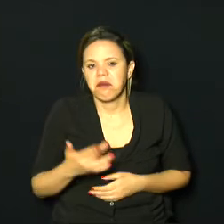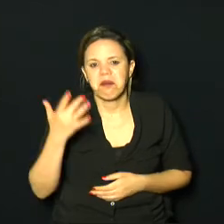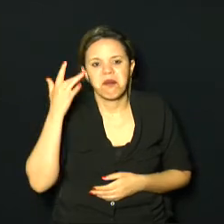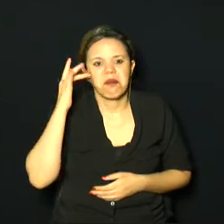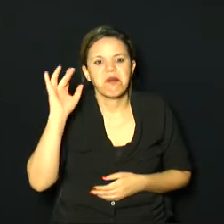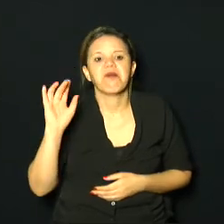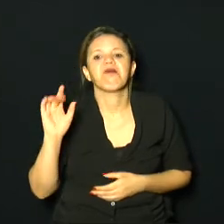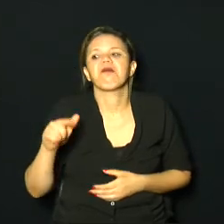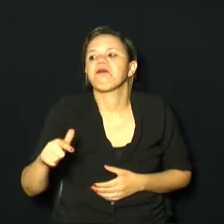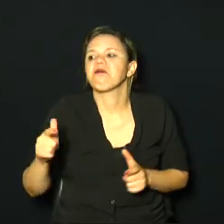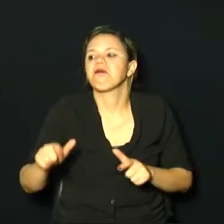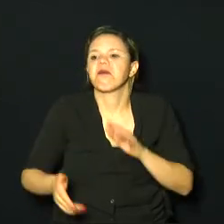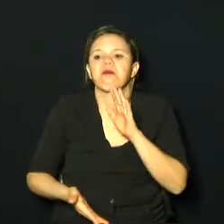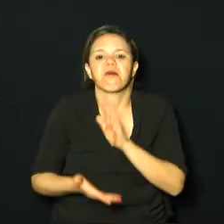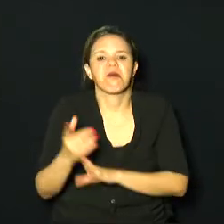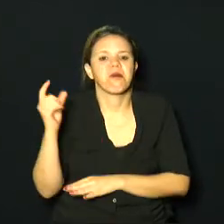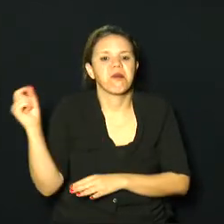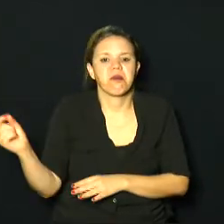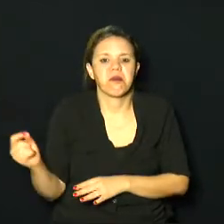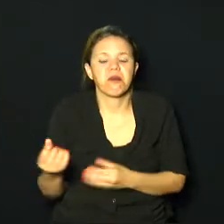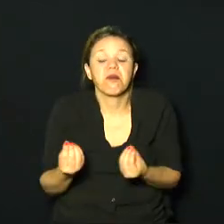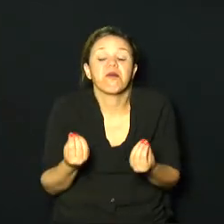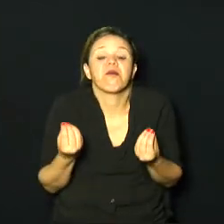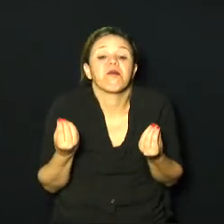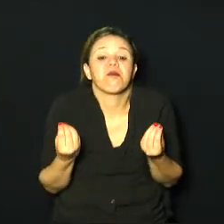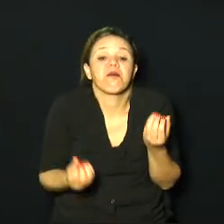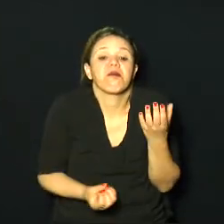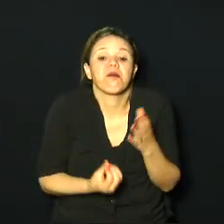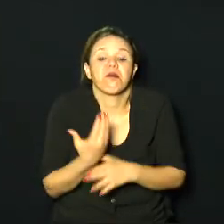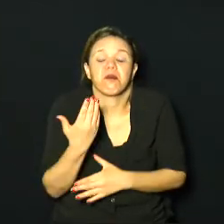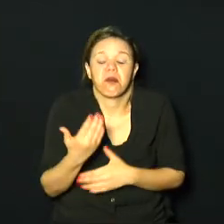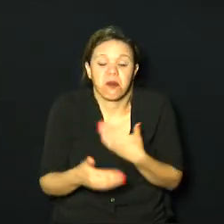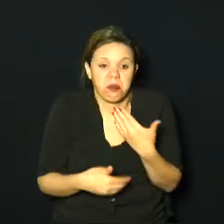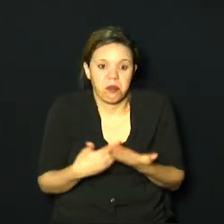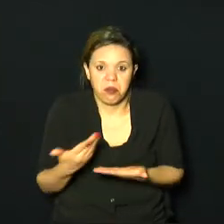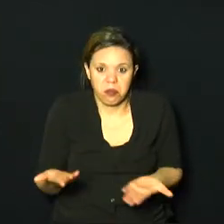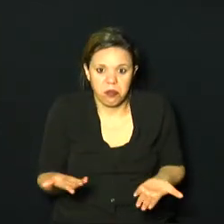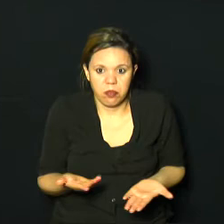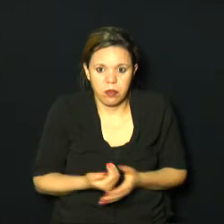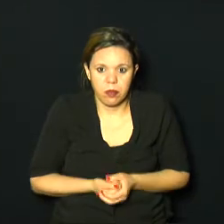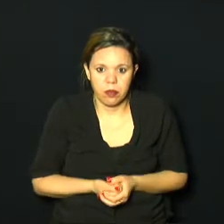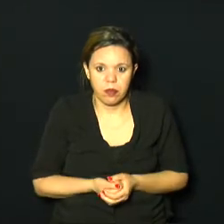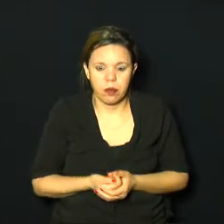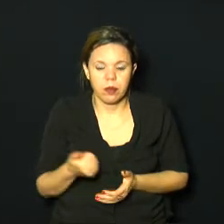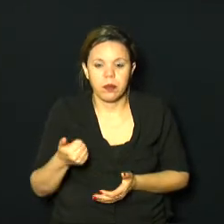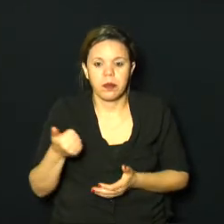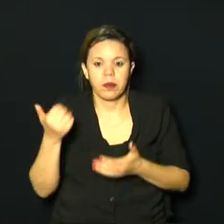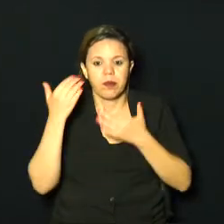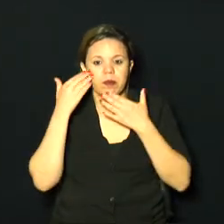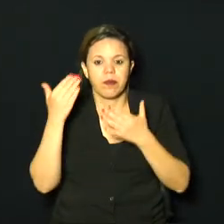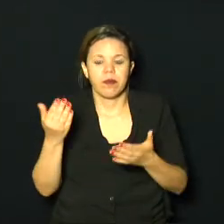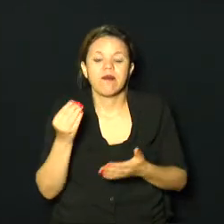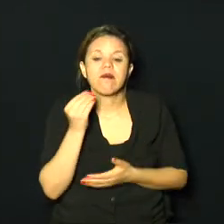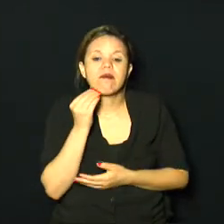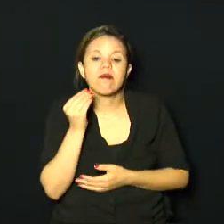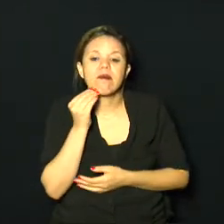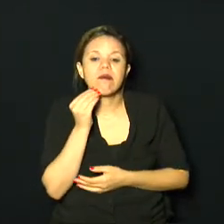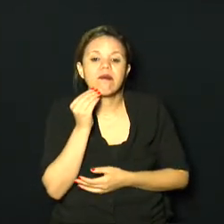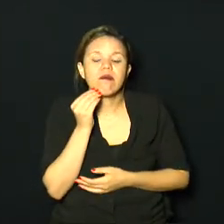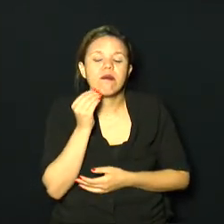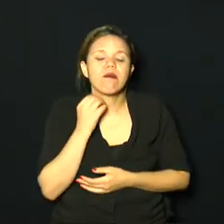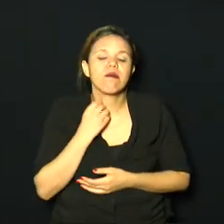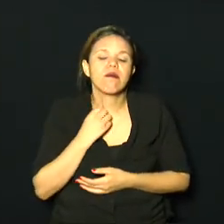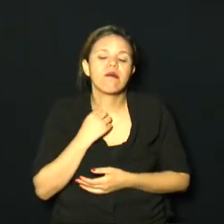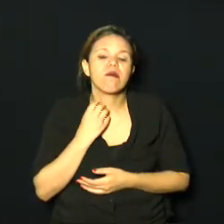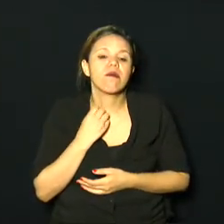nem para onde vão e como isso será encaminhado, né? Então, primeiro eu agradeço a oportunidade de